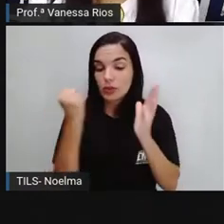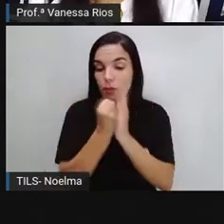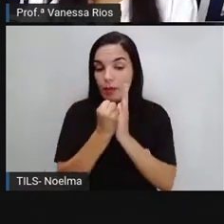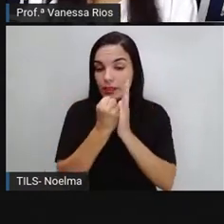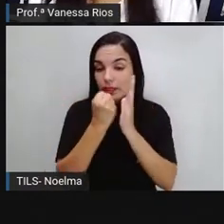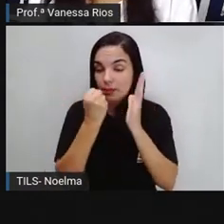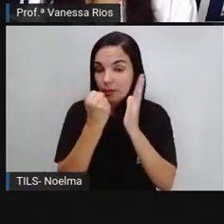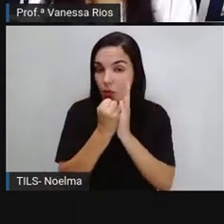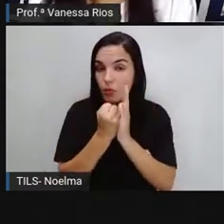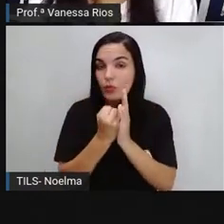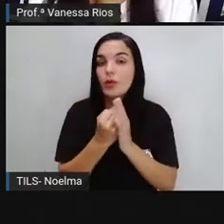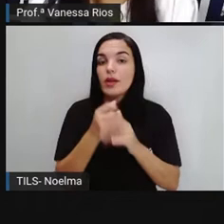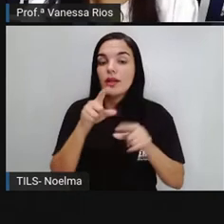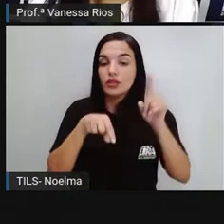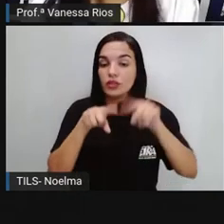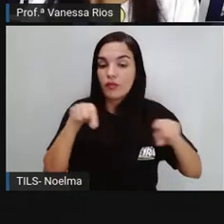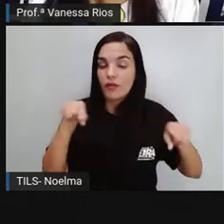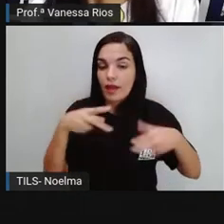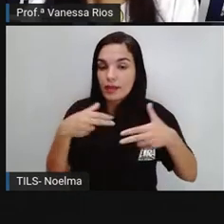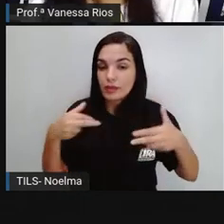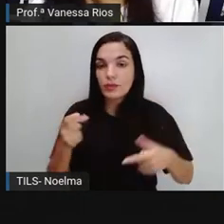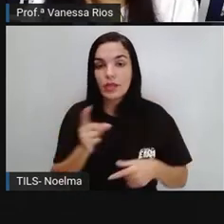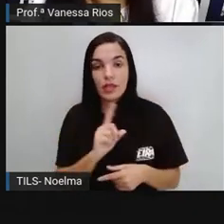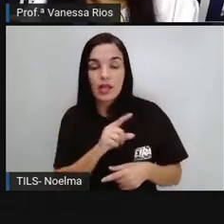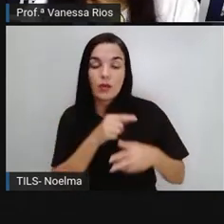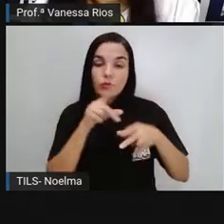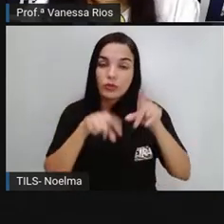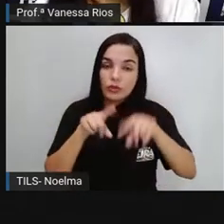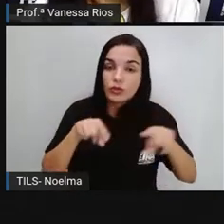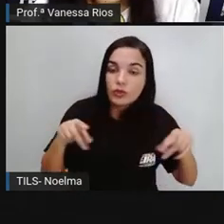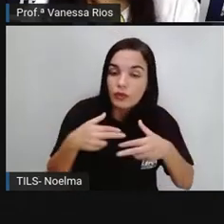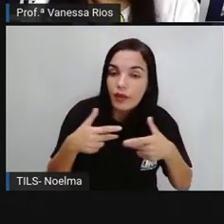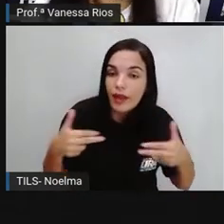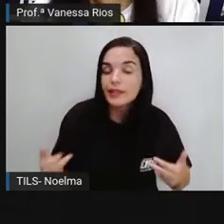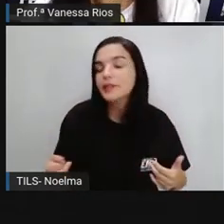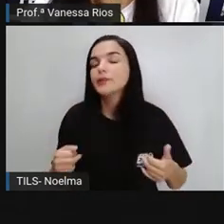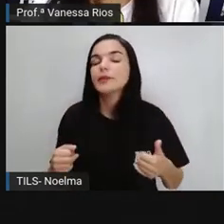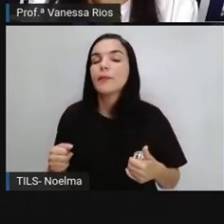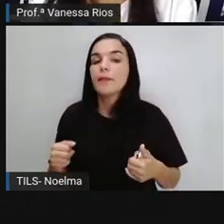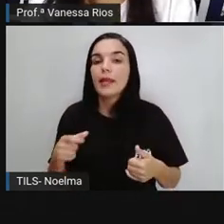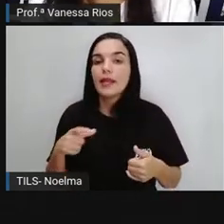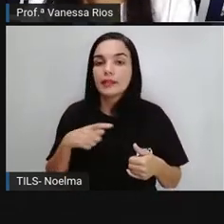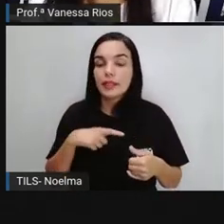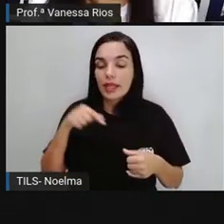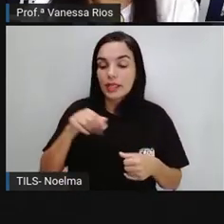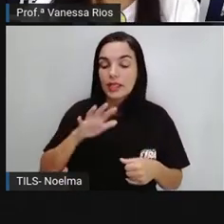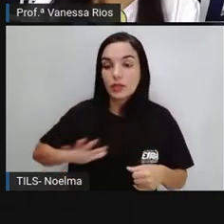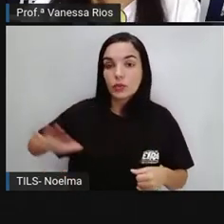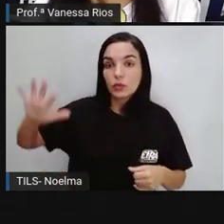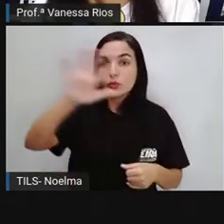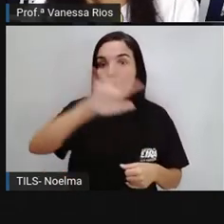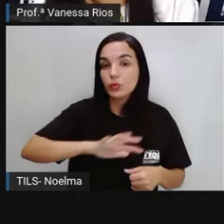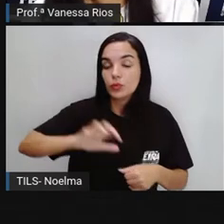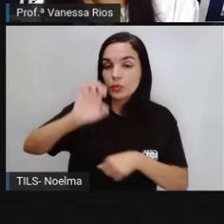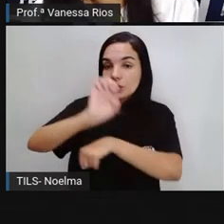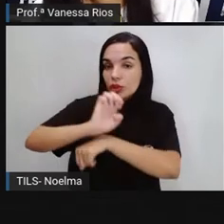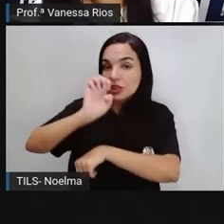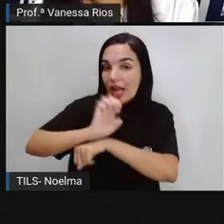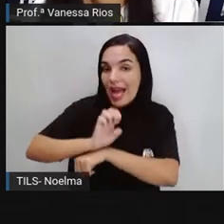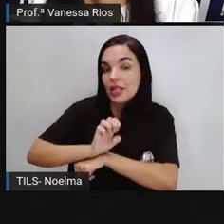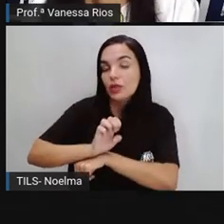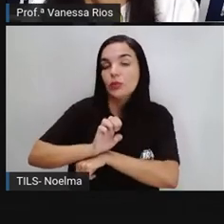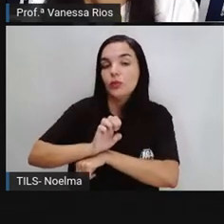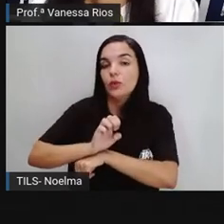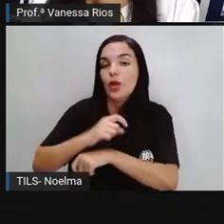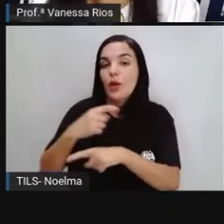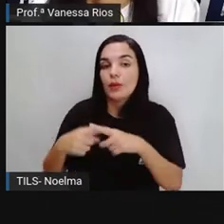e imateriais que forem considerados patrimônios culturais a nível estadual. Então, é o órgão que cuida